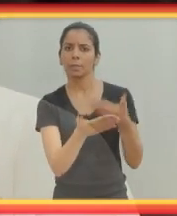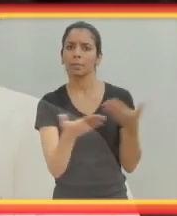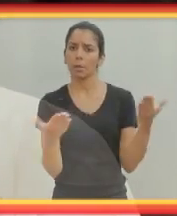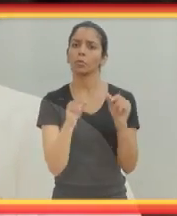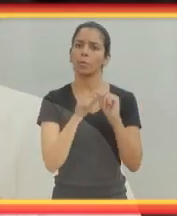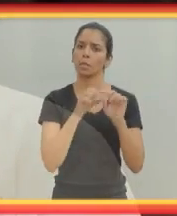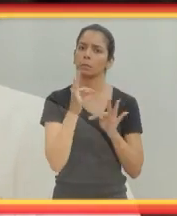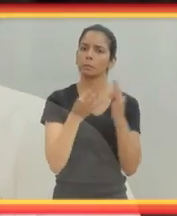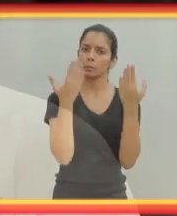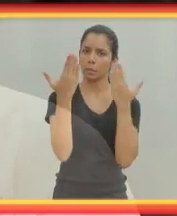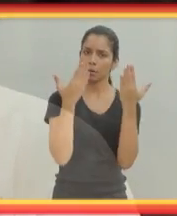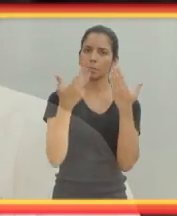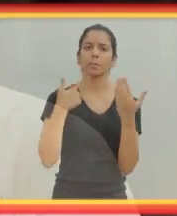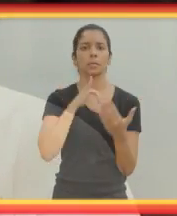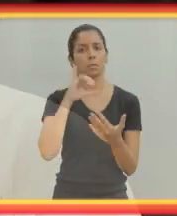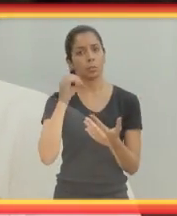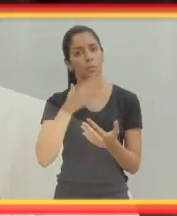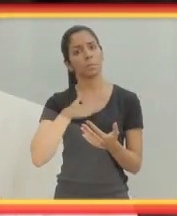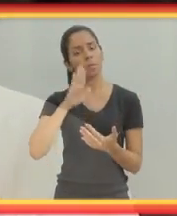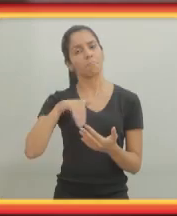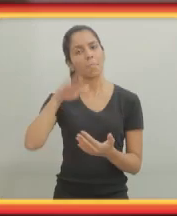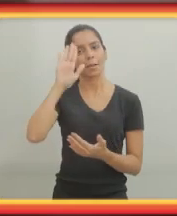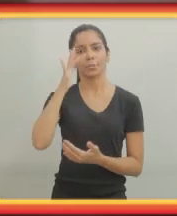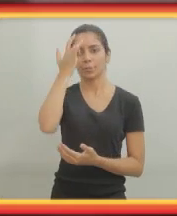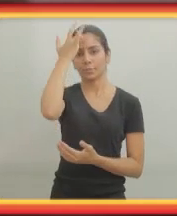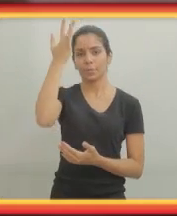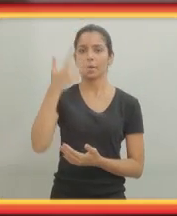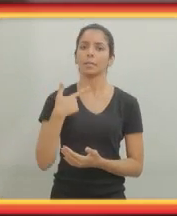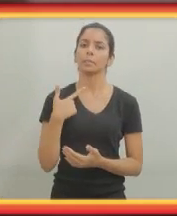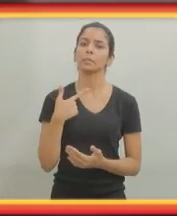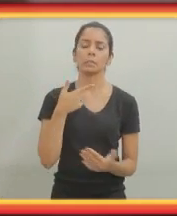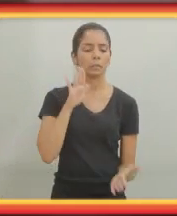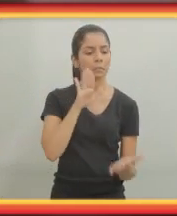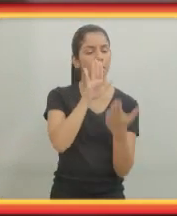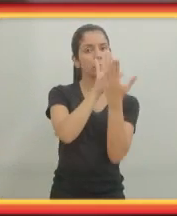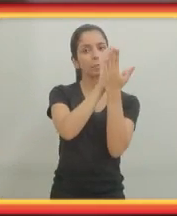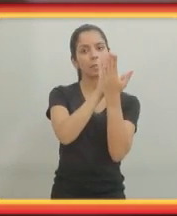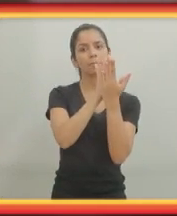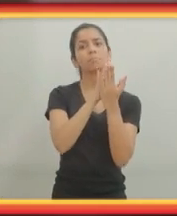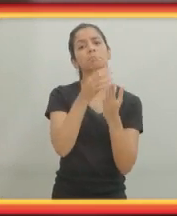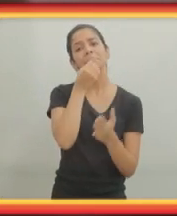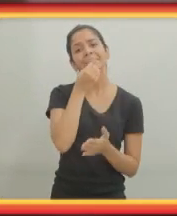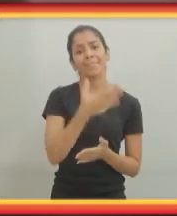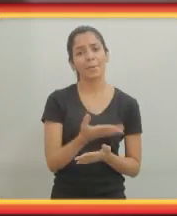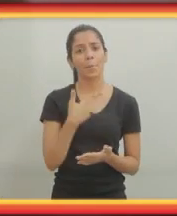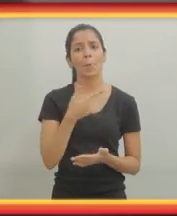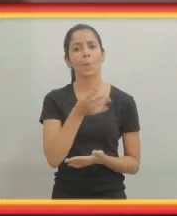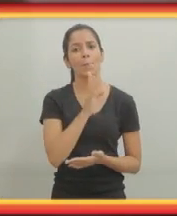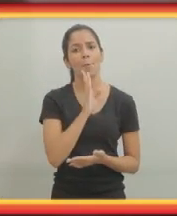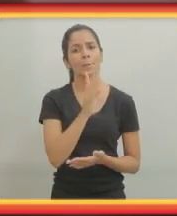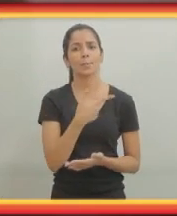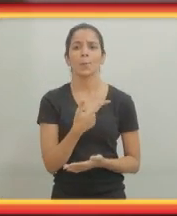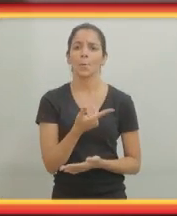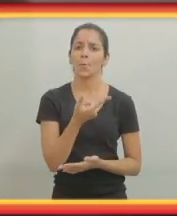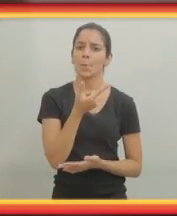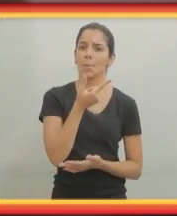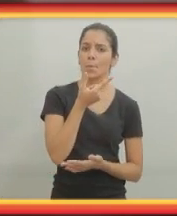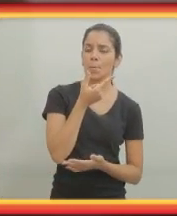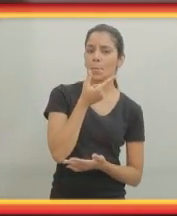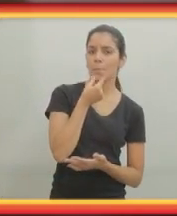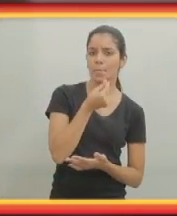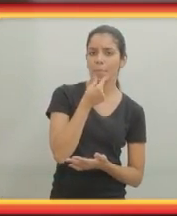hoje terapia. Acho que para mim isso é mais fácil. Então, estávamos ali cara a cara e foi divertido até conhecer